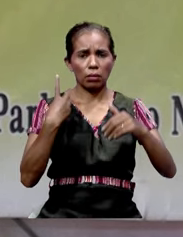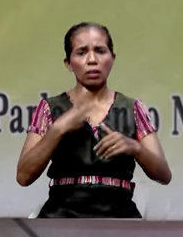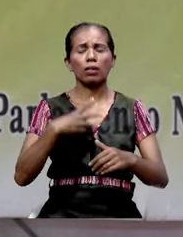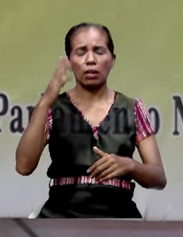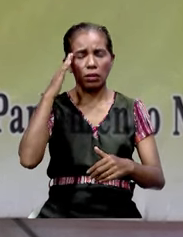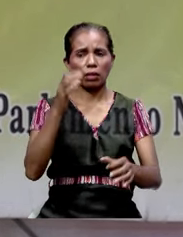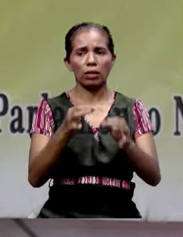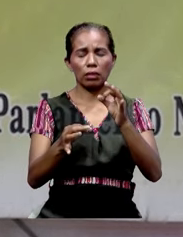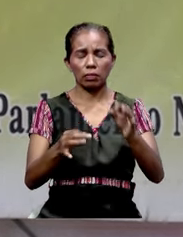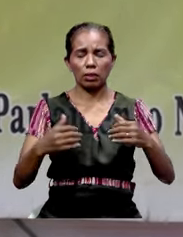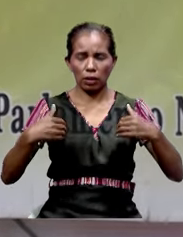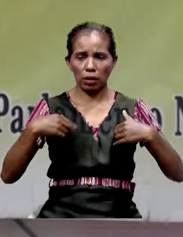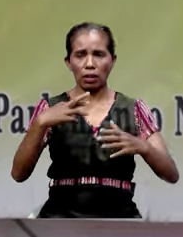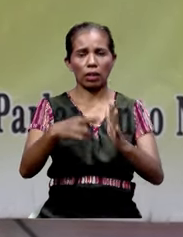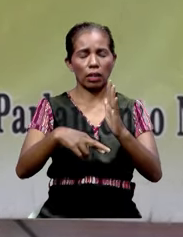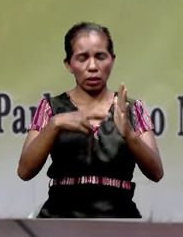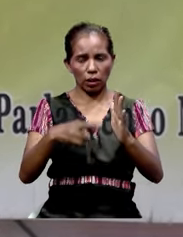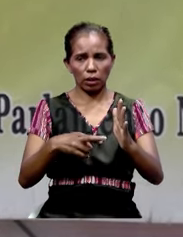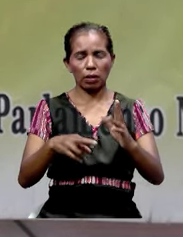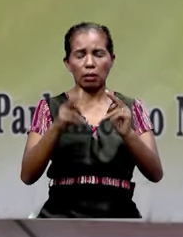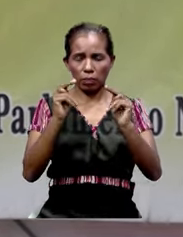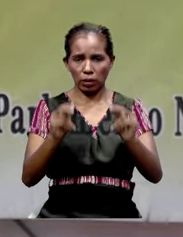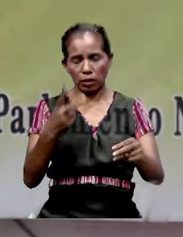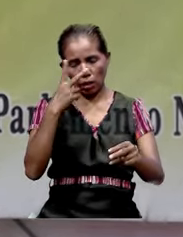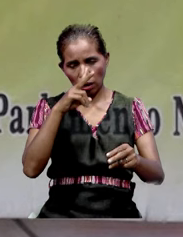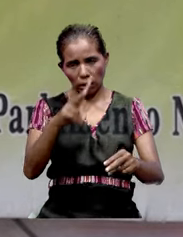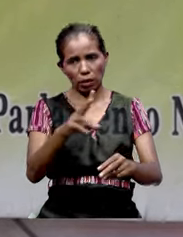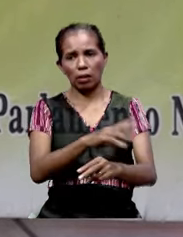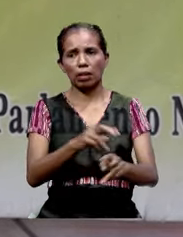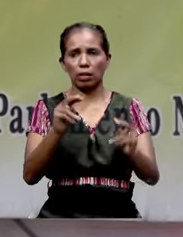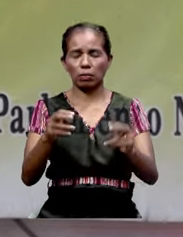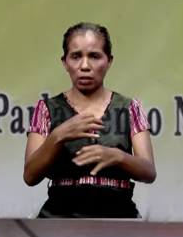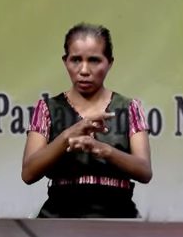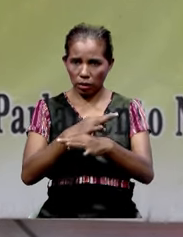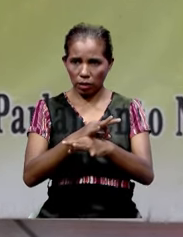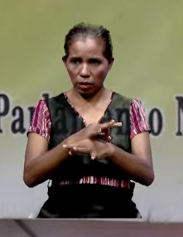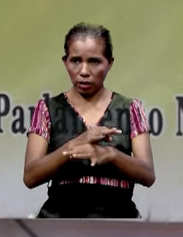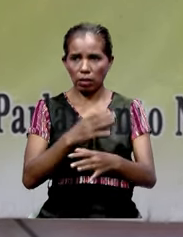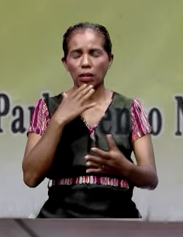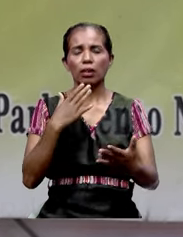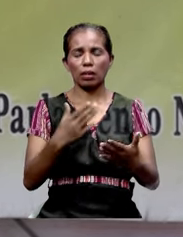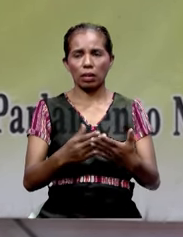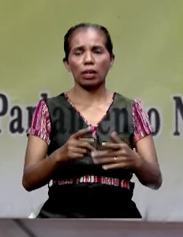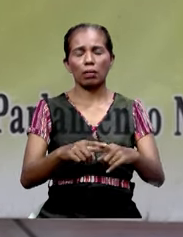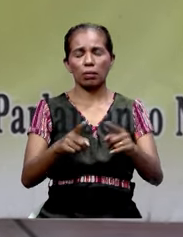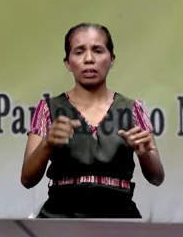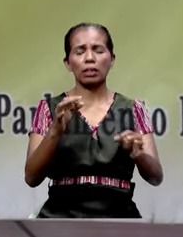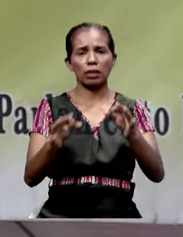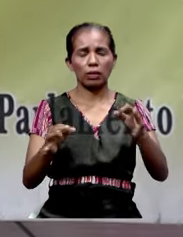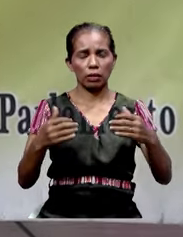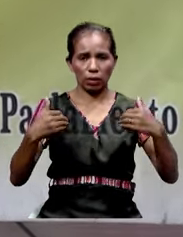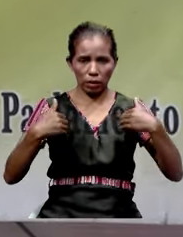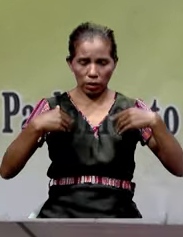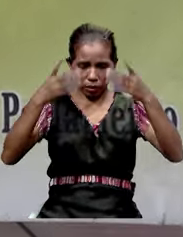há mecanismos rumo que precisa simplificar, cá, mecanismo rumo precisa atuar dia, né, dia, mas se há decisão de